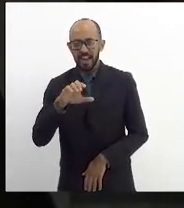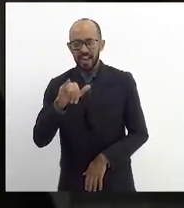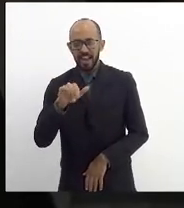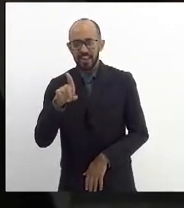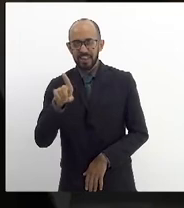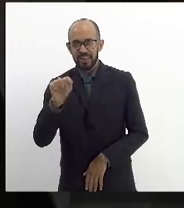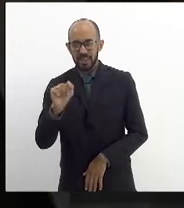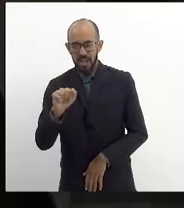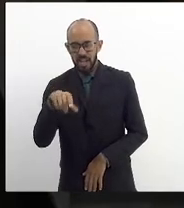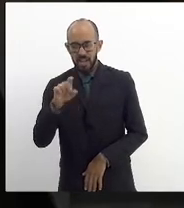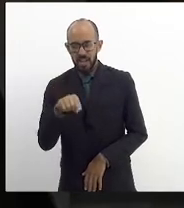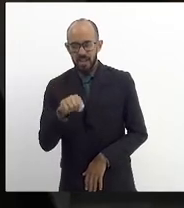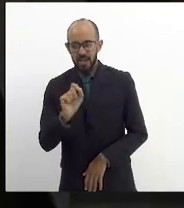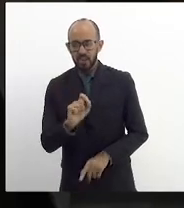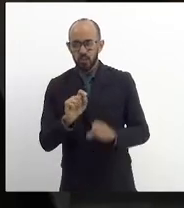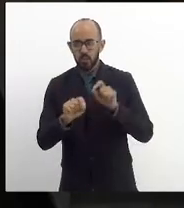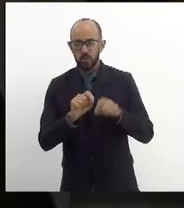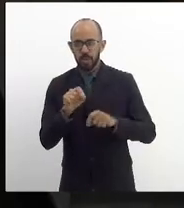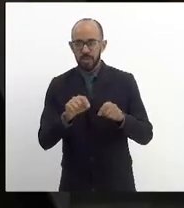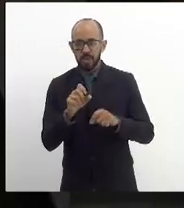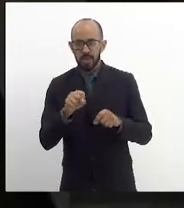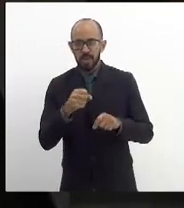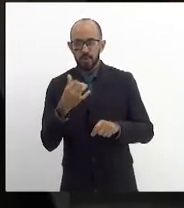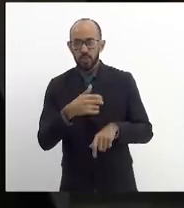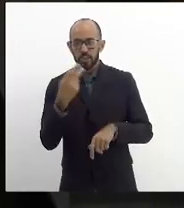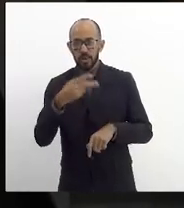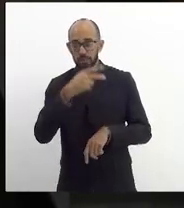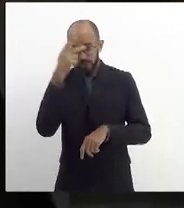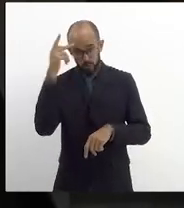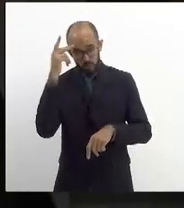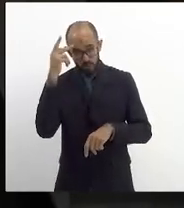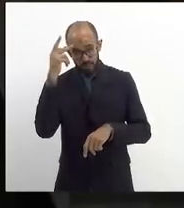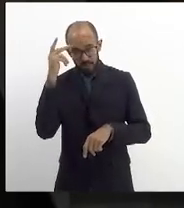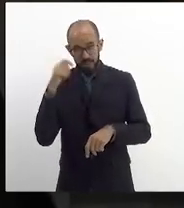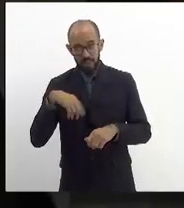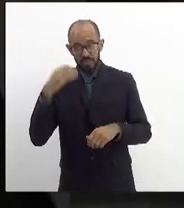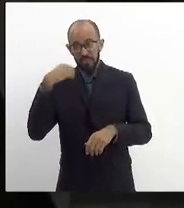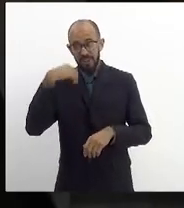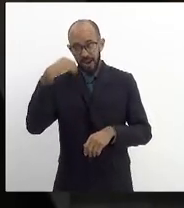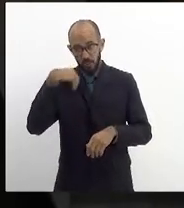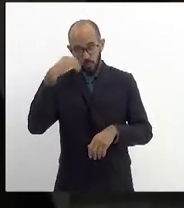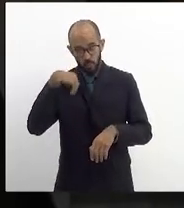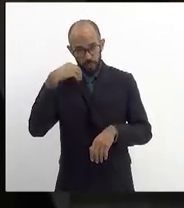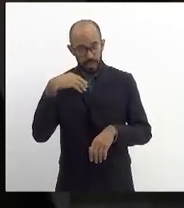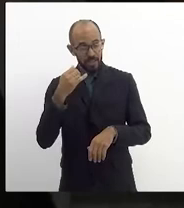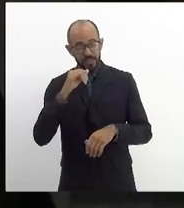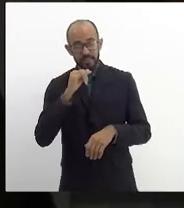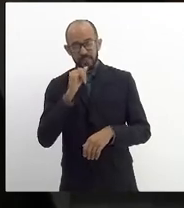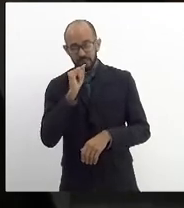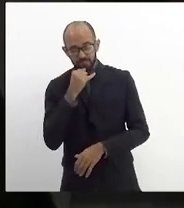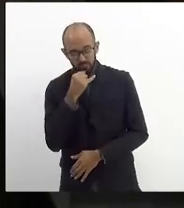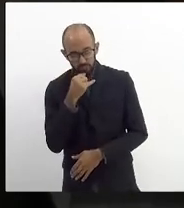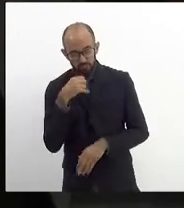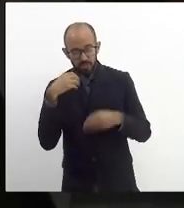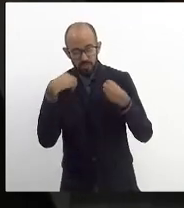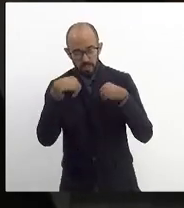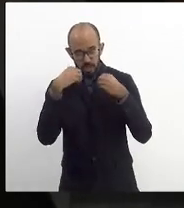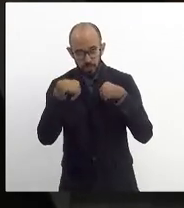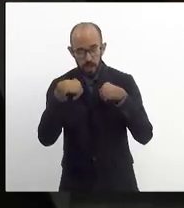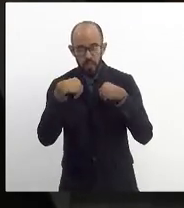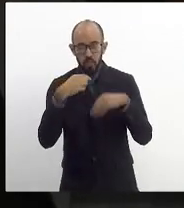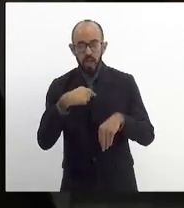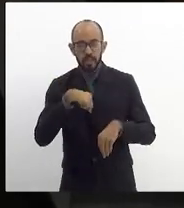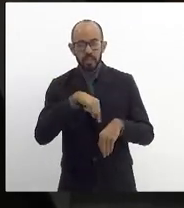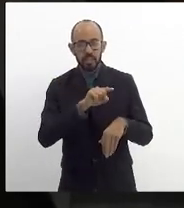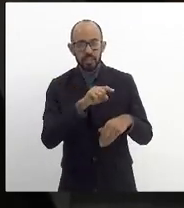se dizia quando o cidadão tava com fraqueza com desânimo aí ele ia